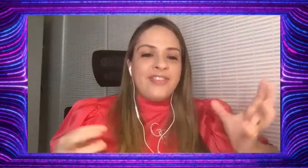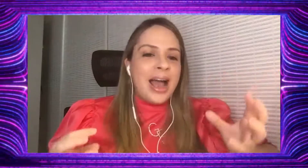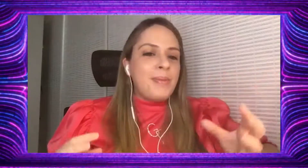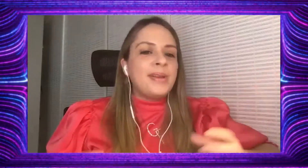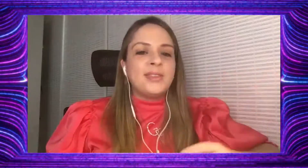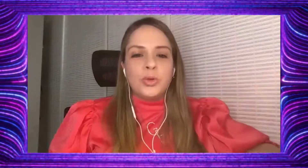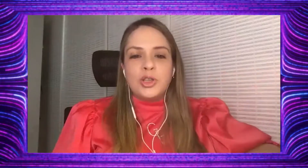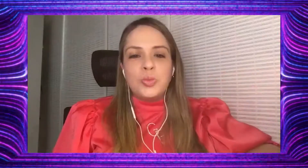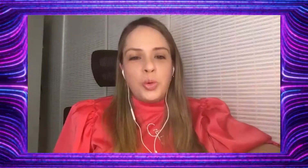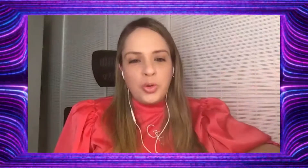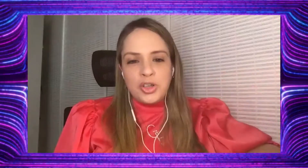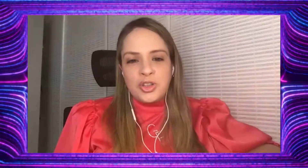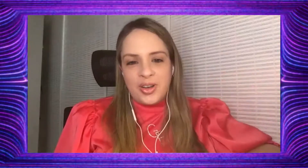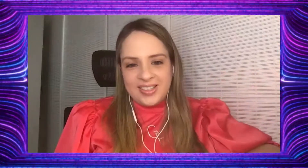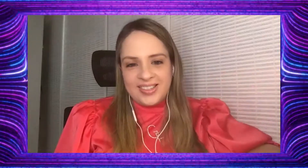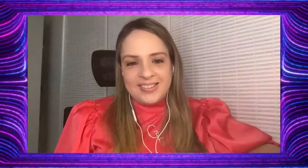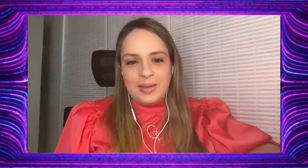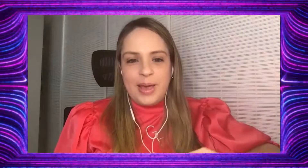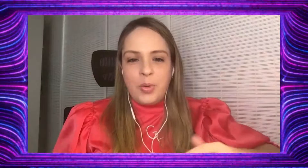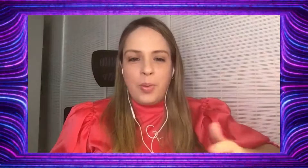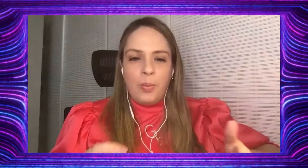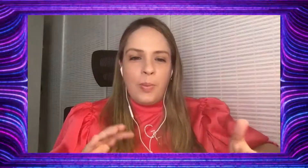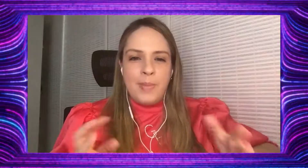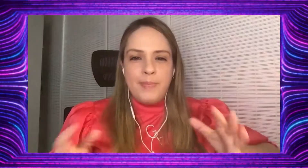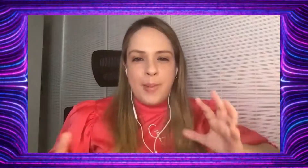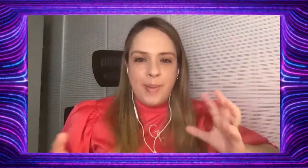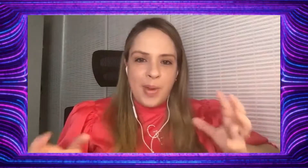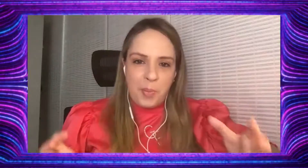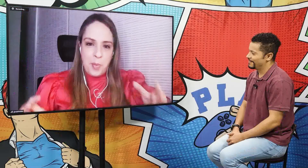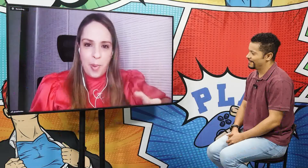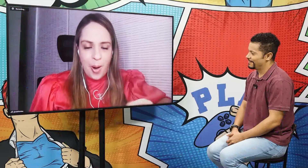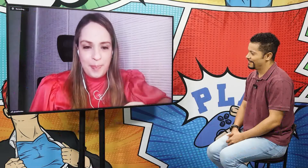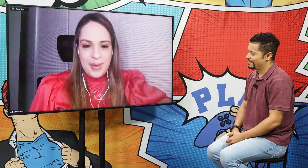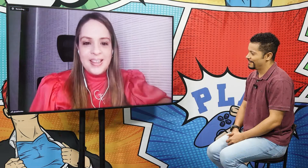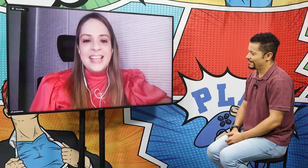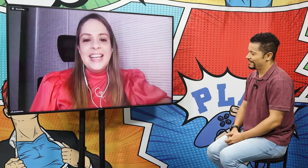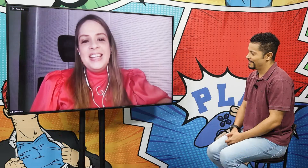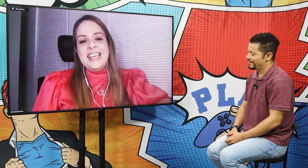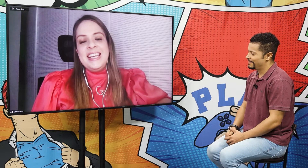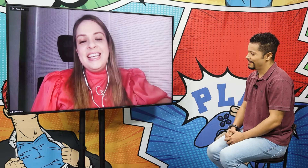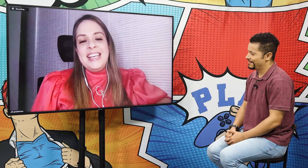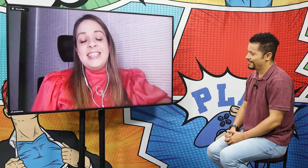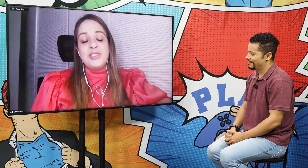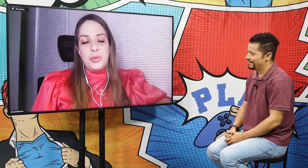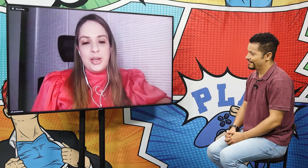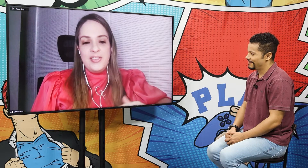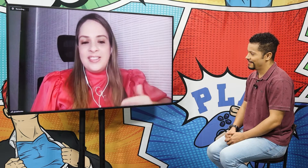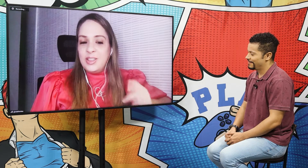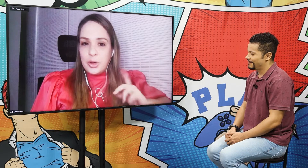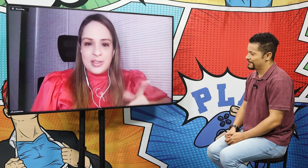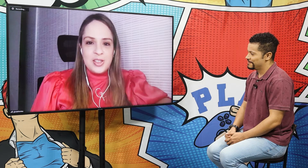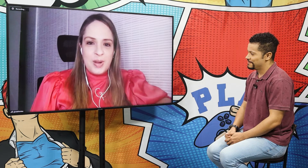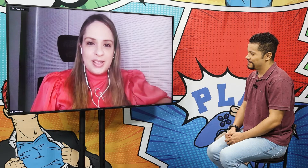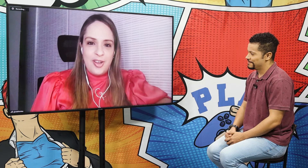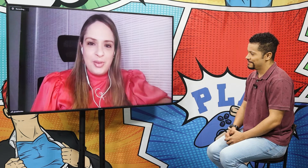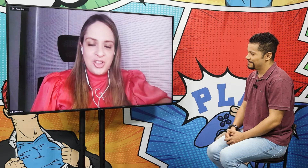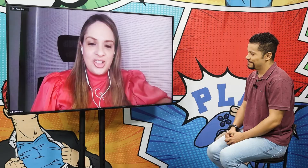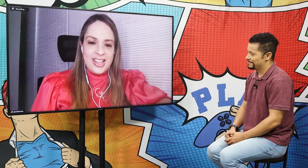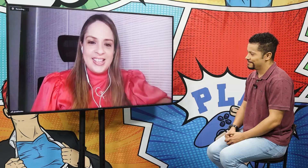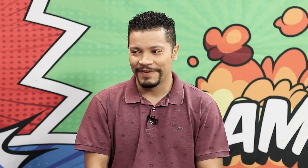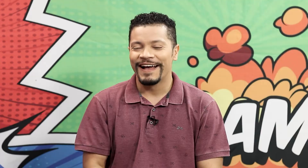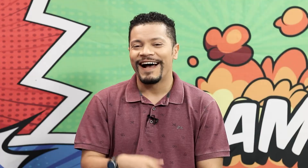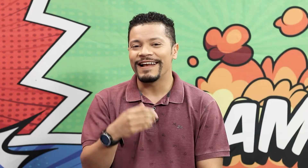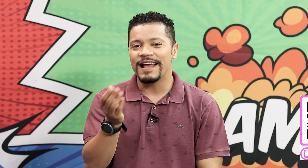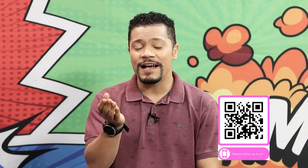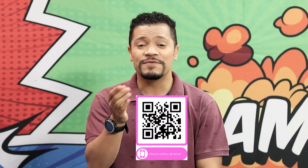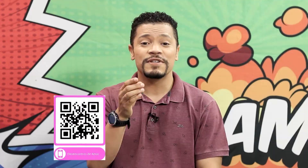uma vibe, mas são todas muito gostosas, assim, meio um MPB meio pop, e estão disponíveis em todas as plataformas